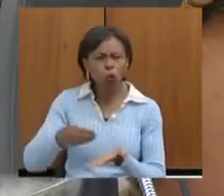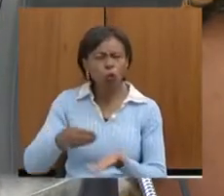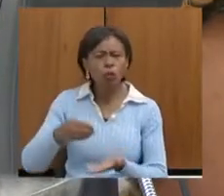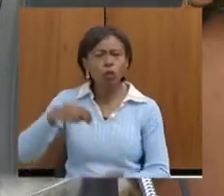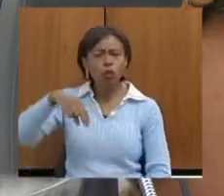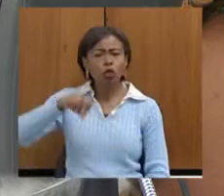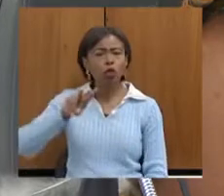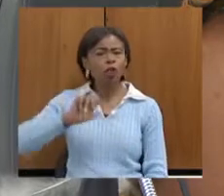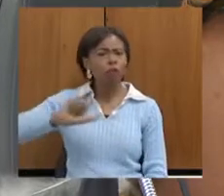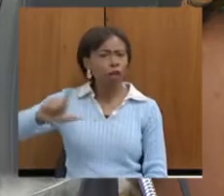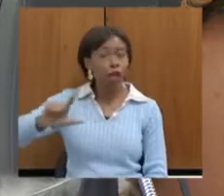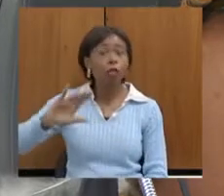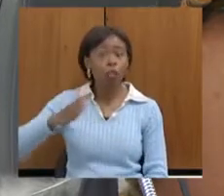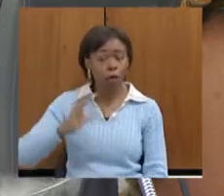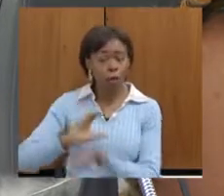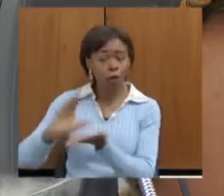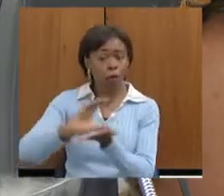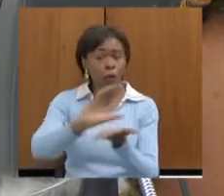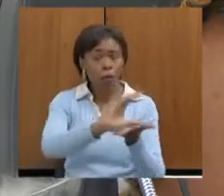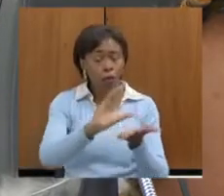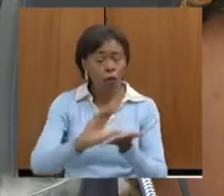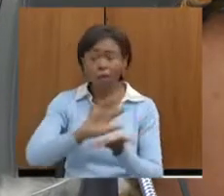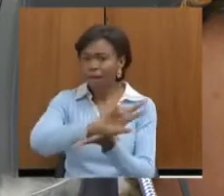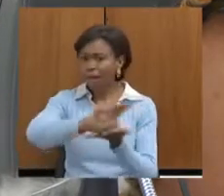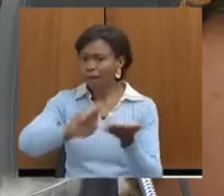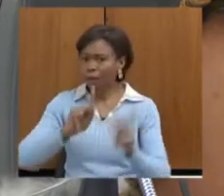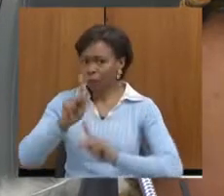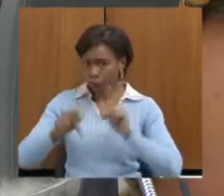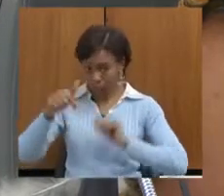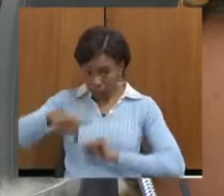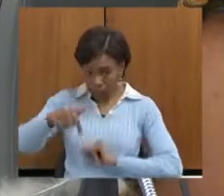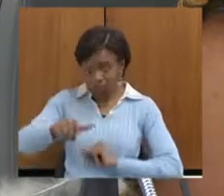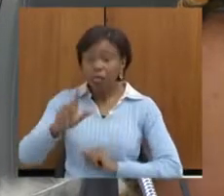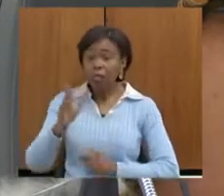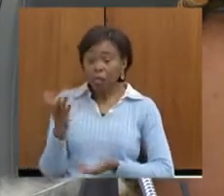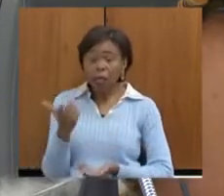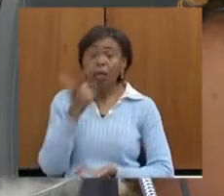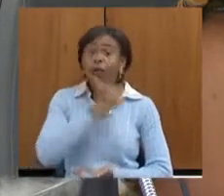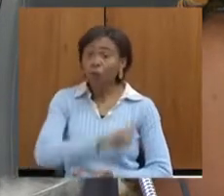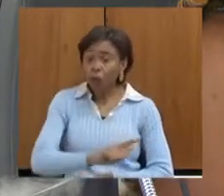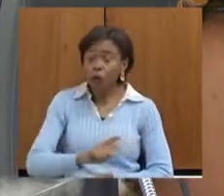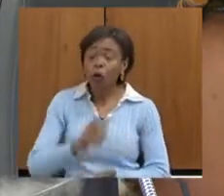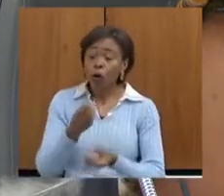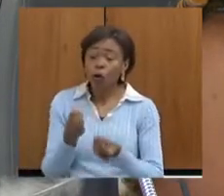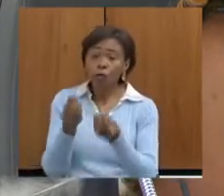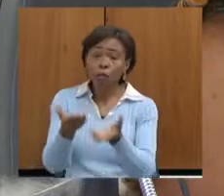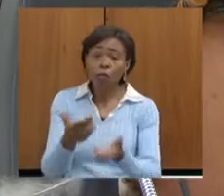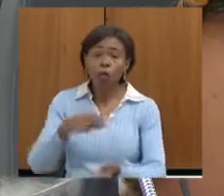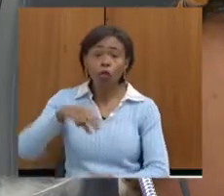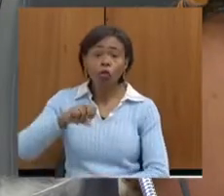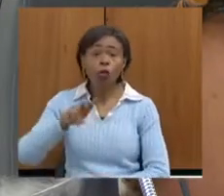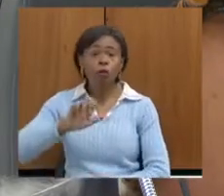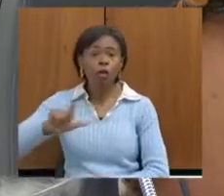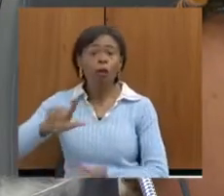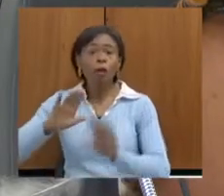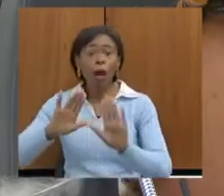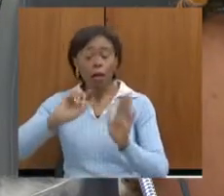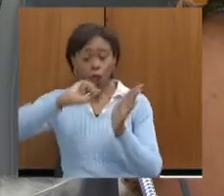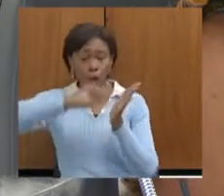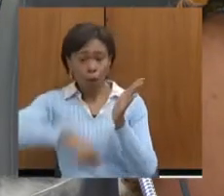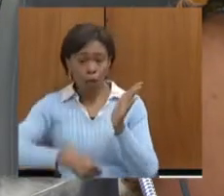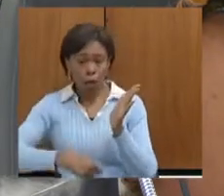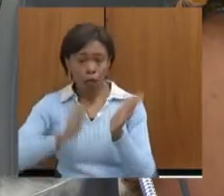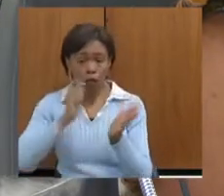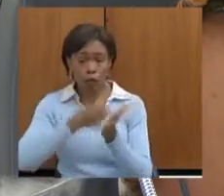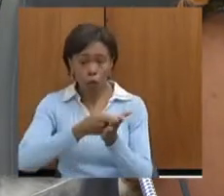receberam vários aqui receberam tiveram que essa aplicação geral veio a enchente derruba tudo né que